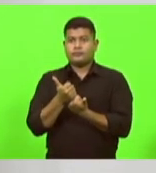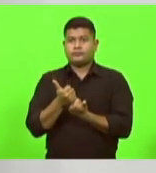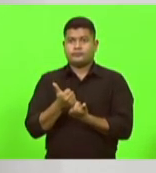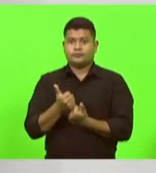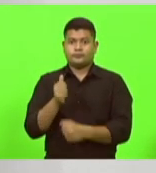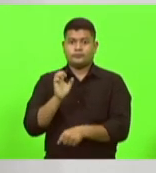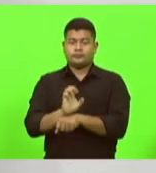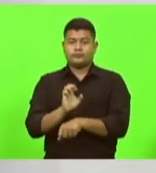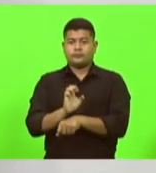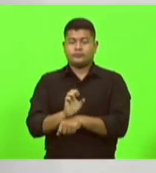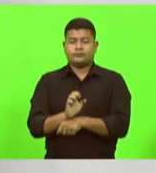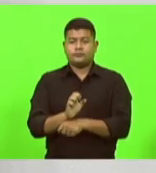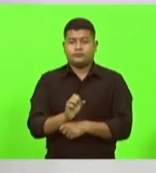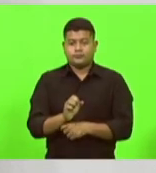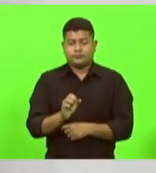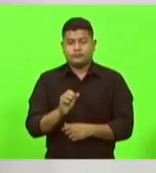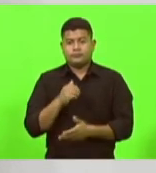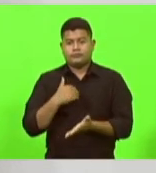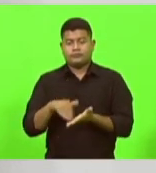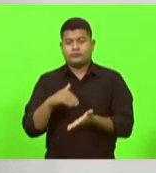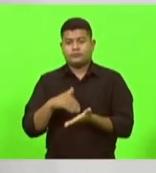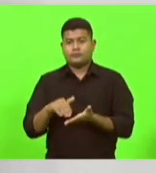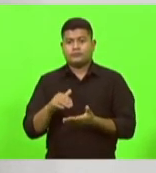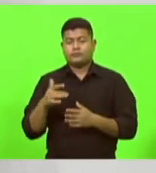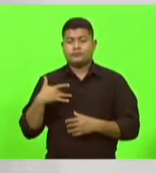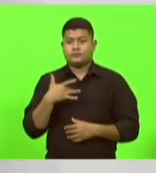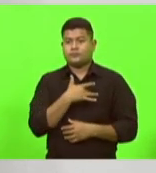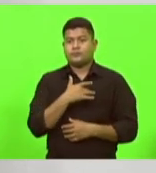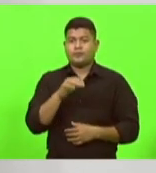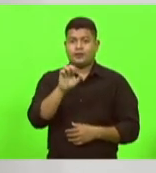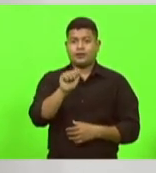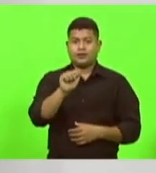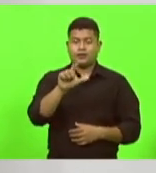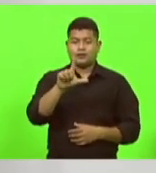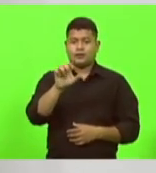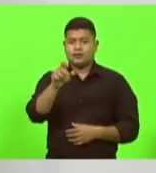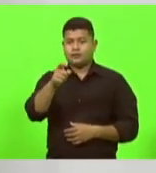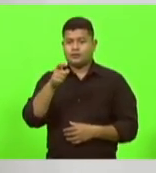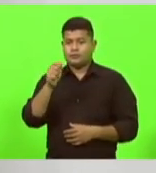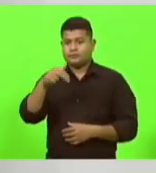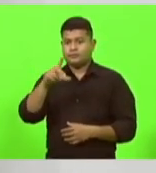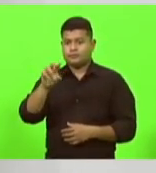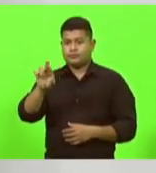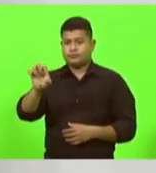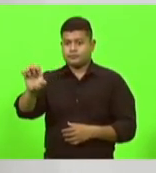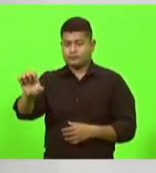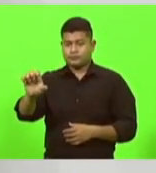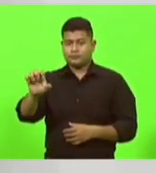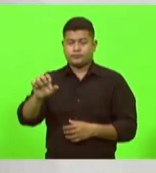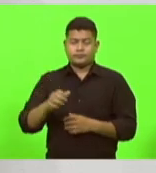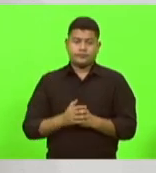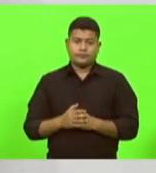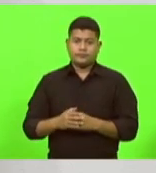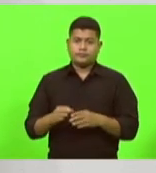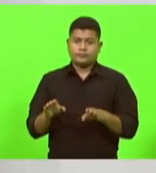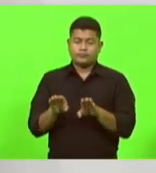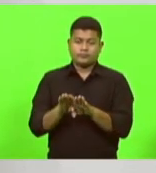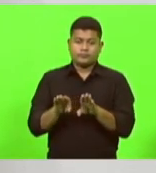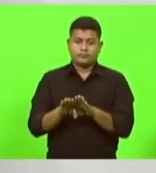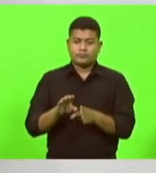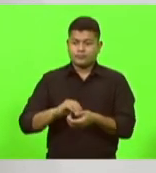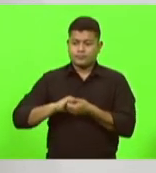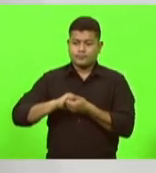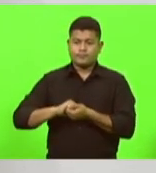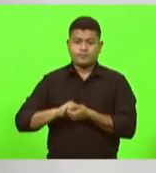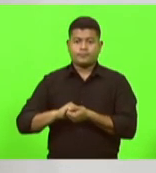da Secretaria de Saúde, o Alexandre Fagundes. Cumprimentar